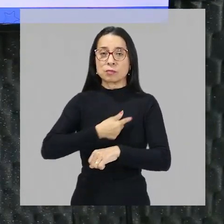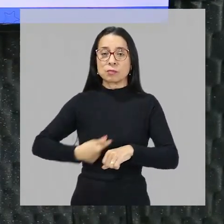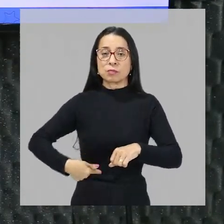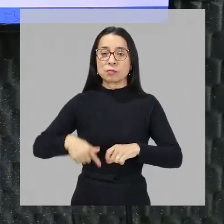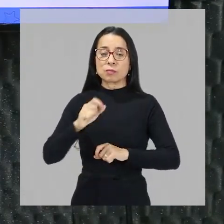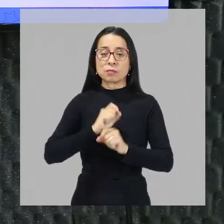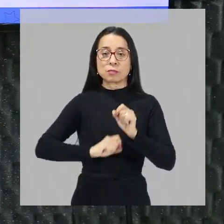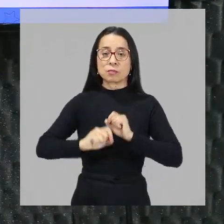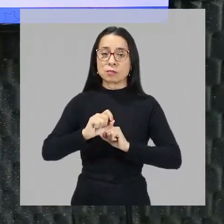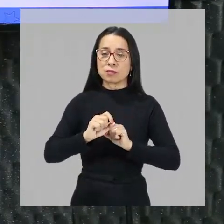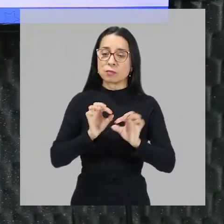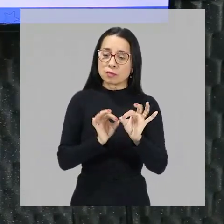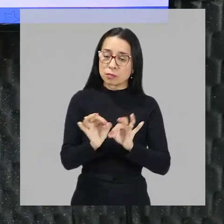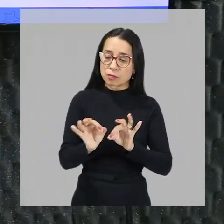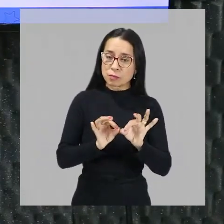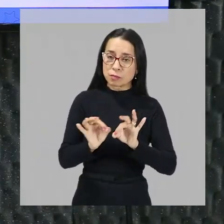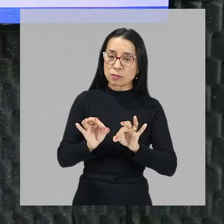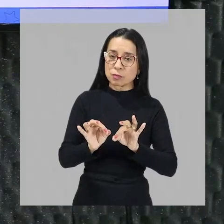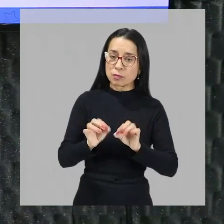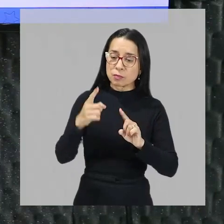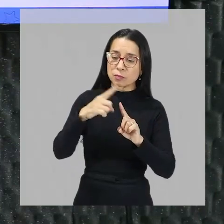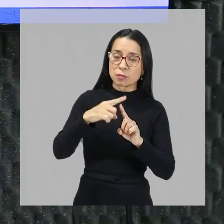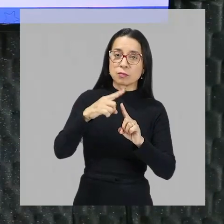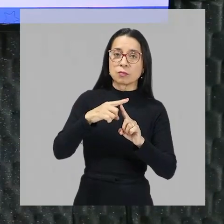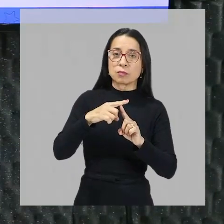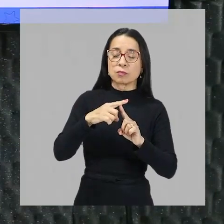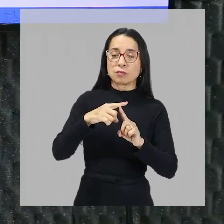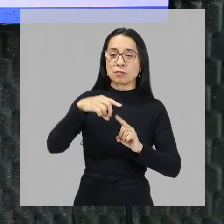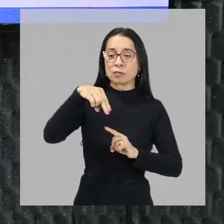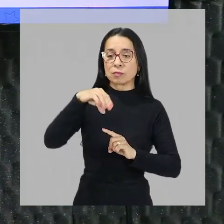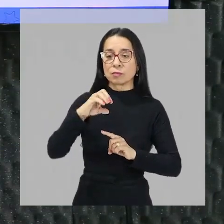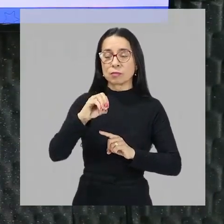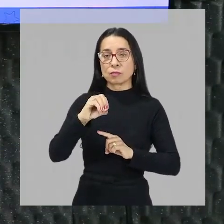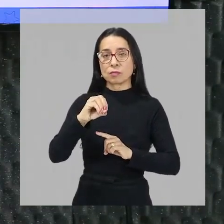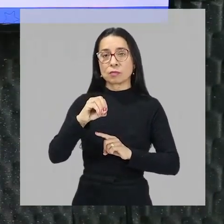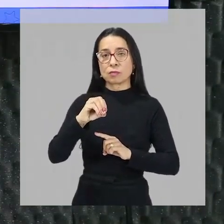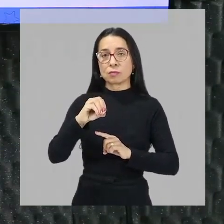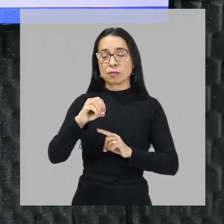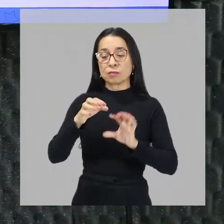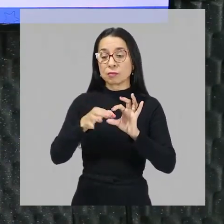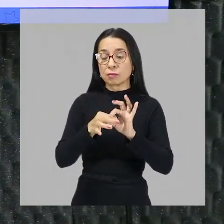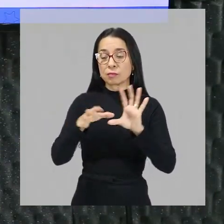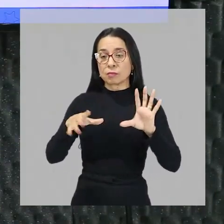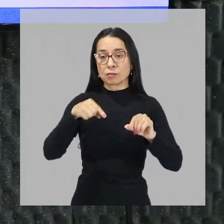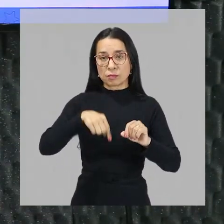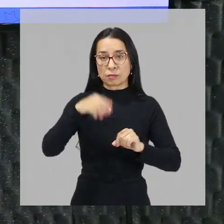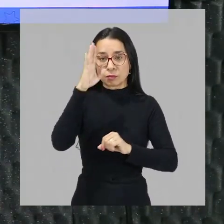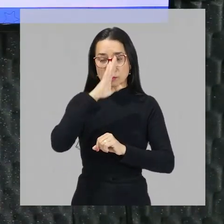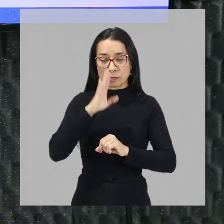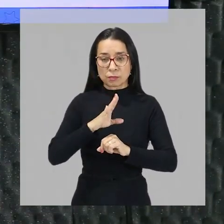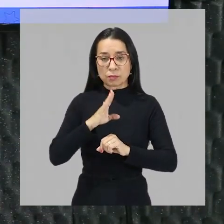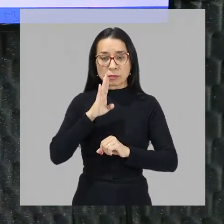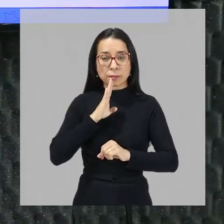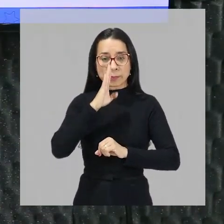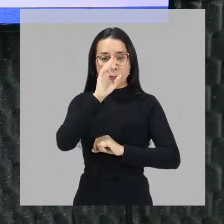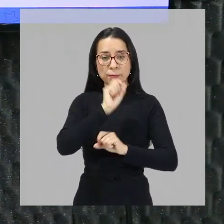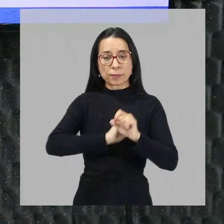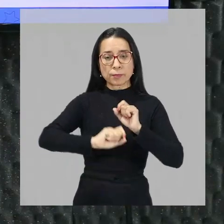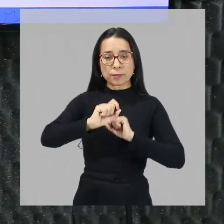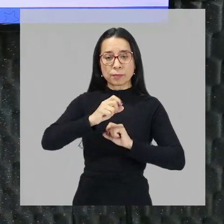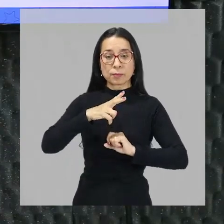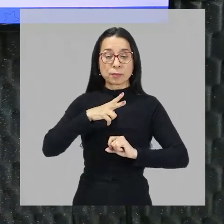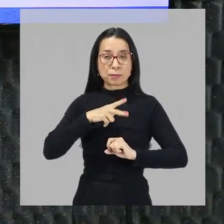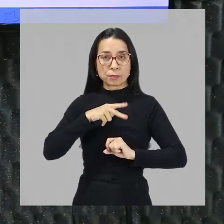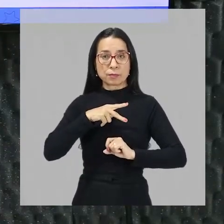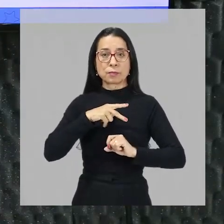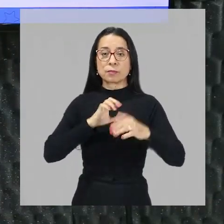vai definir o modelo do neoliberalismo no Brasil, principalmente com as privatizações de empresa. Um governo